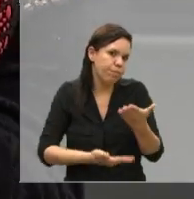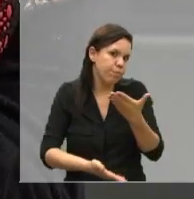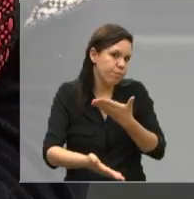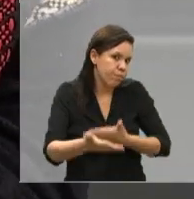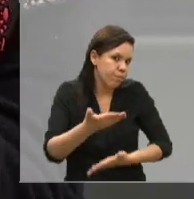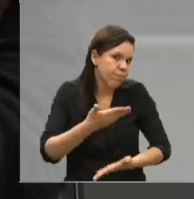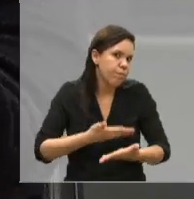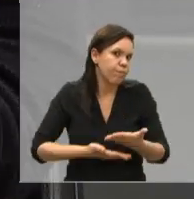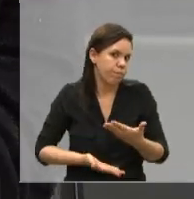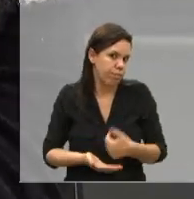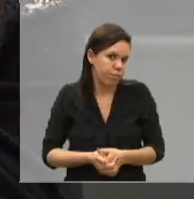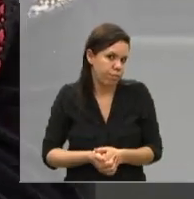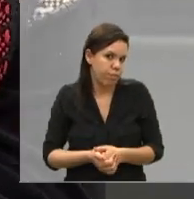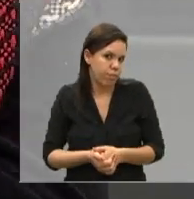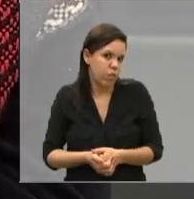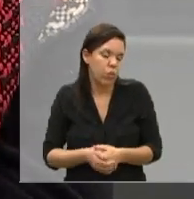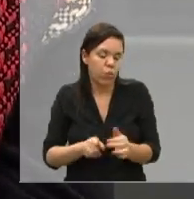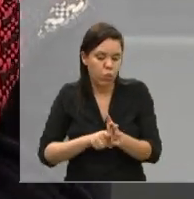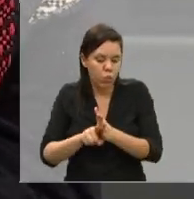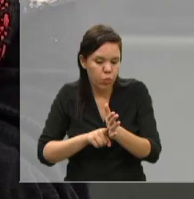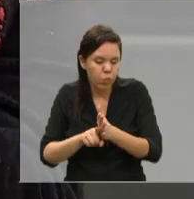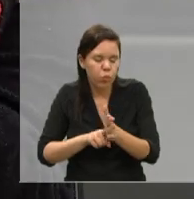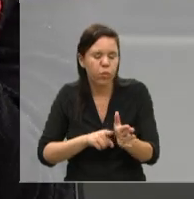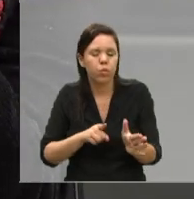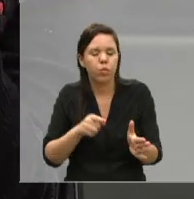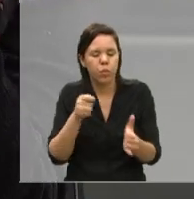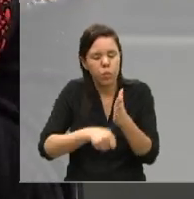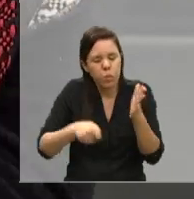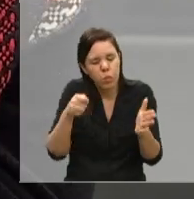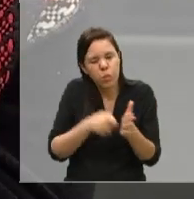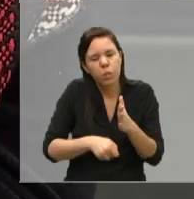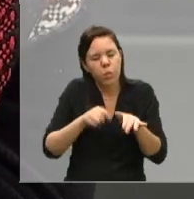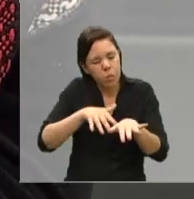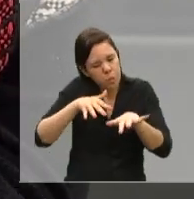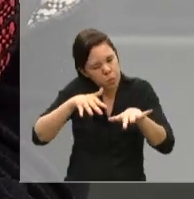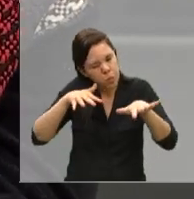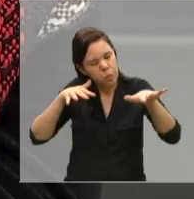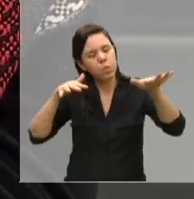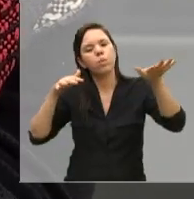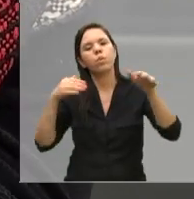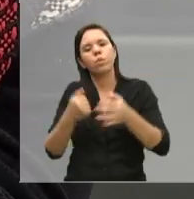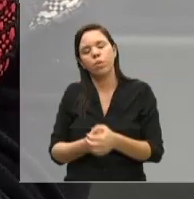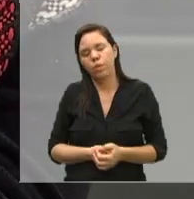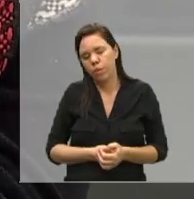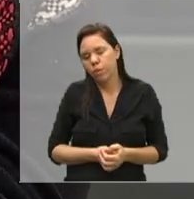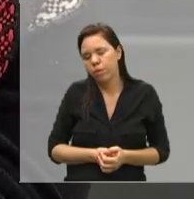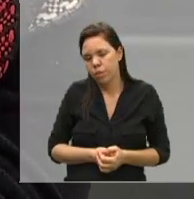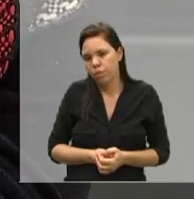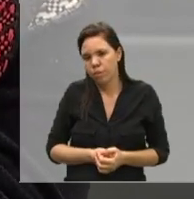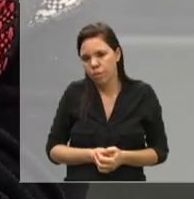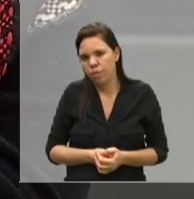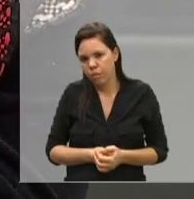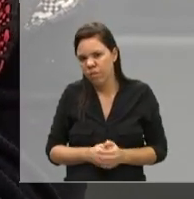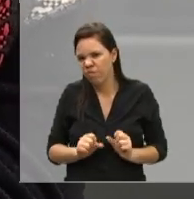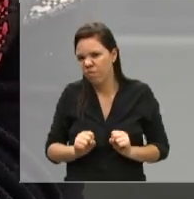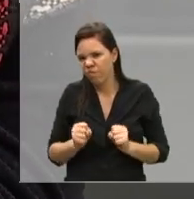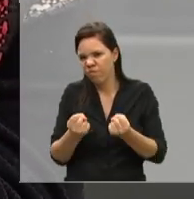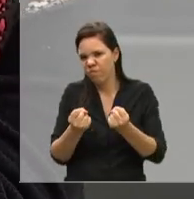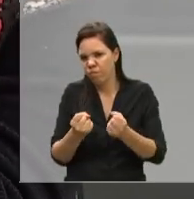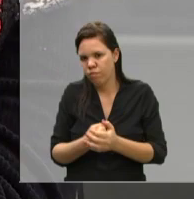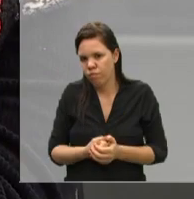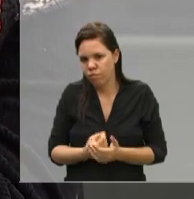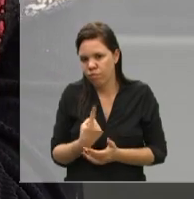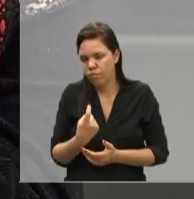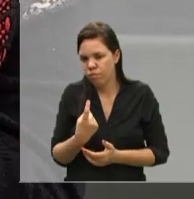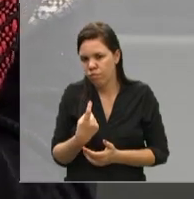compartilho junto com estudiosos, militantes, movimentos que defendem que